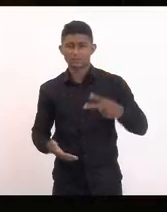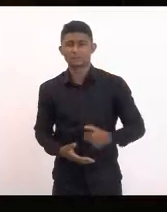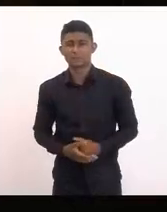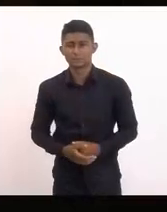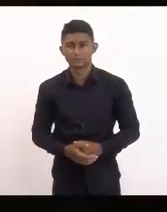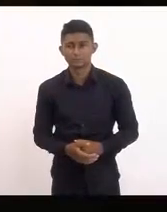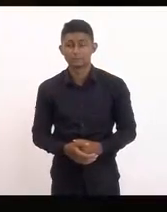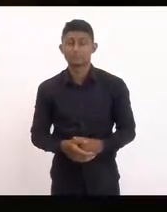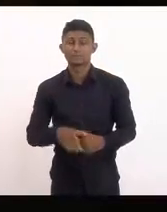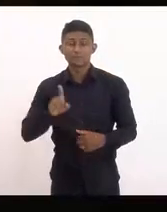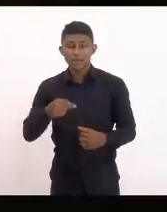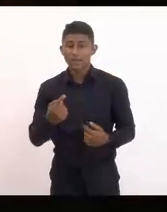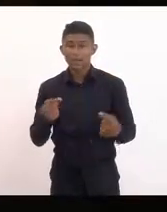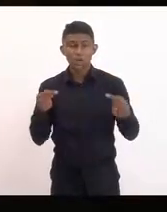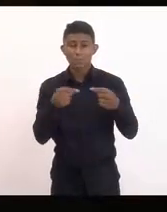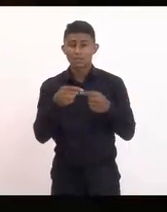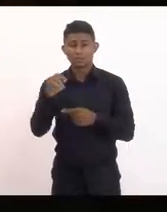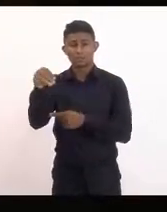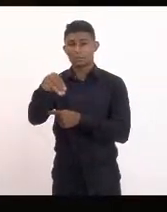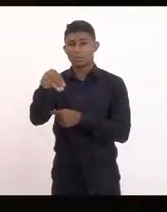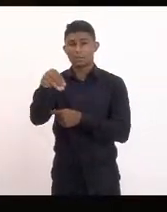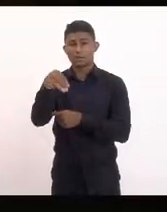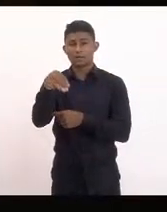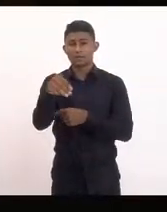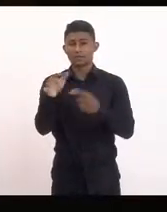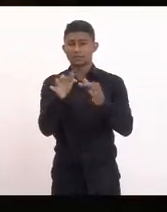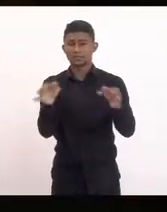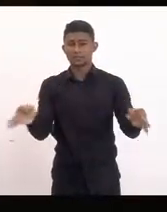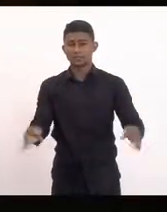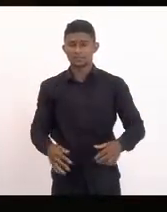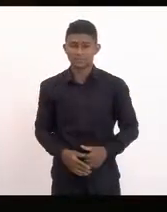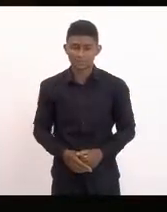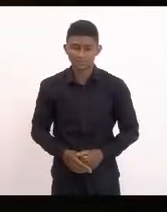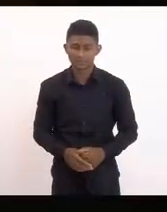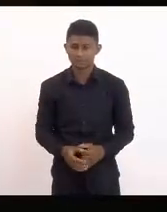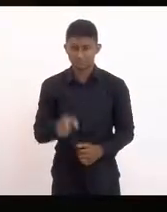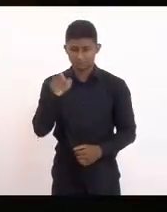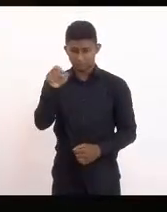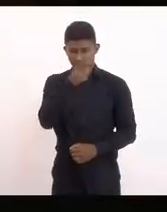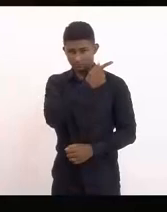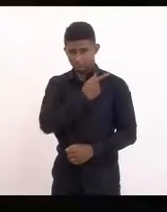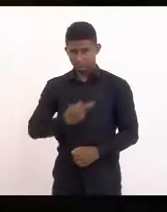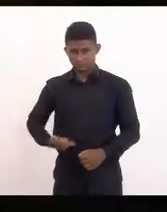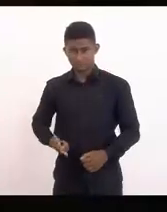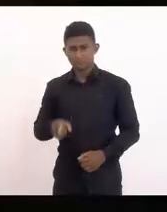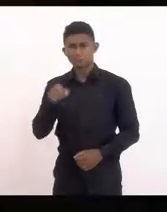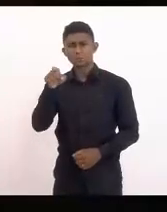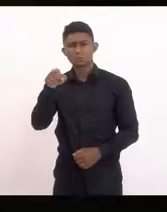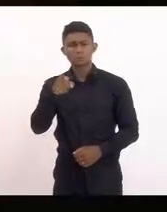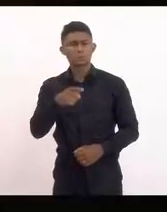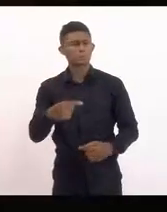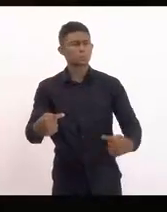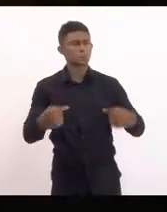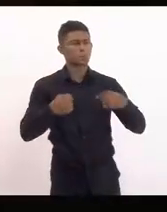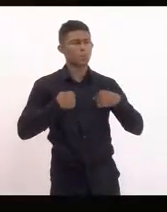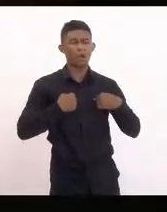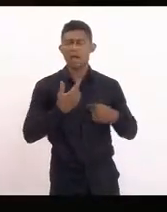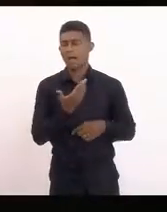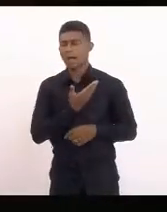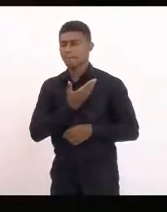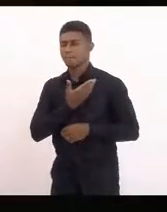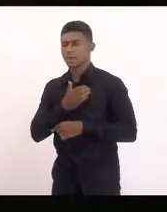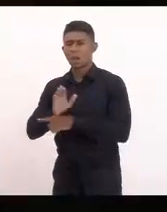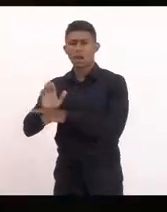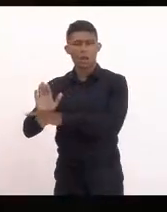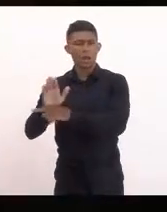É matemática simples. Ou seja, o governador posando de amiguinho